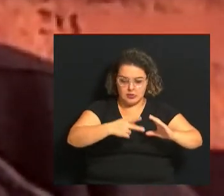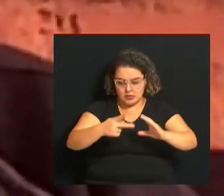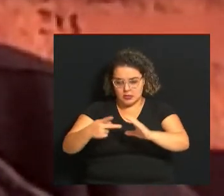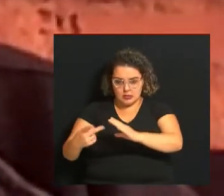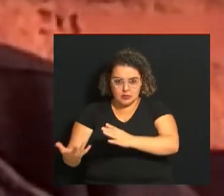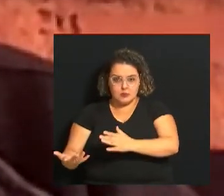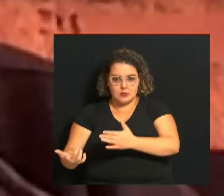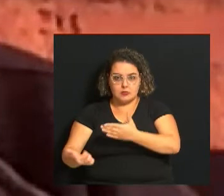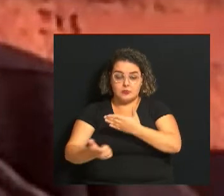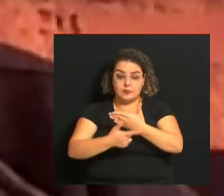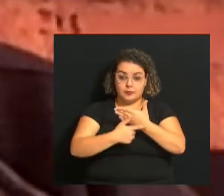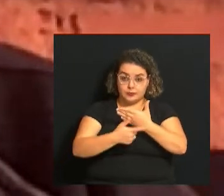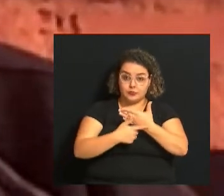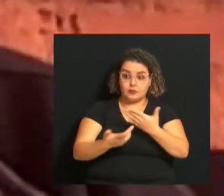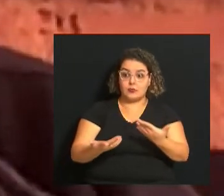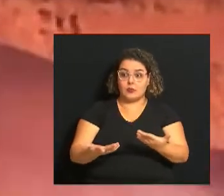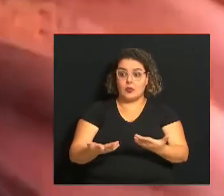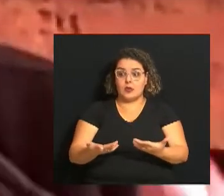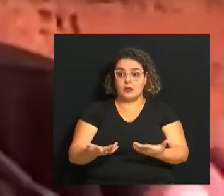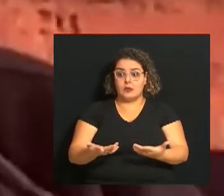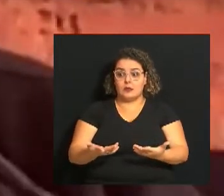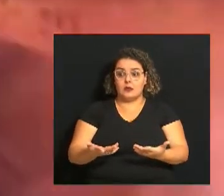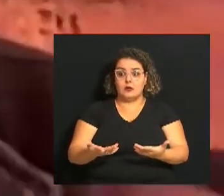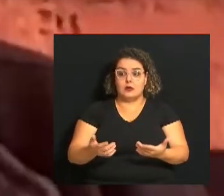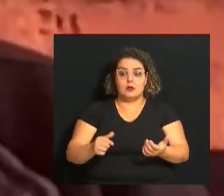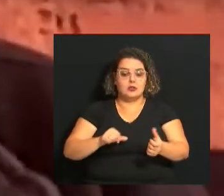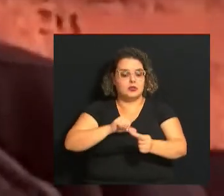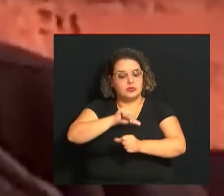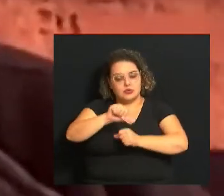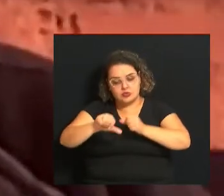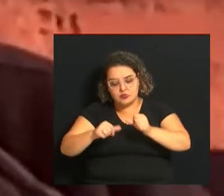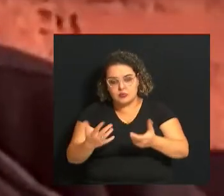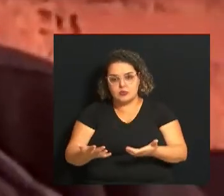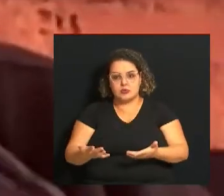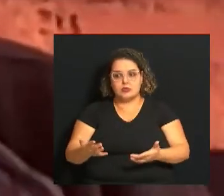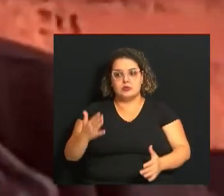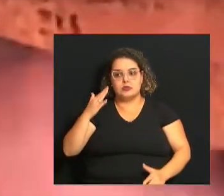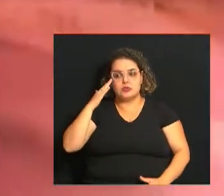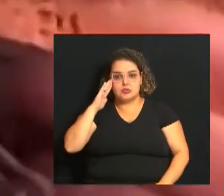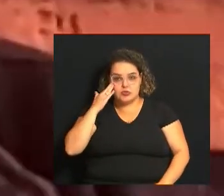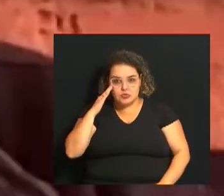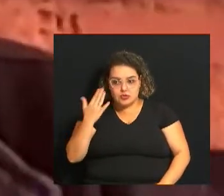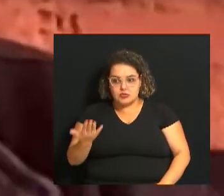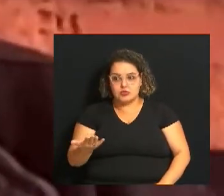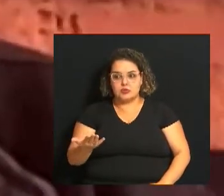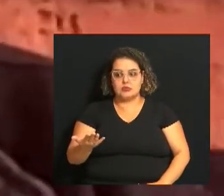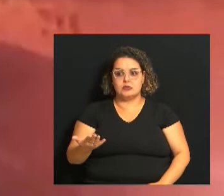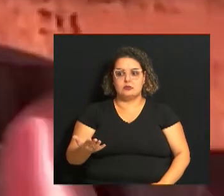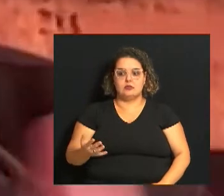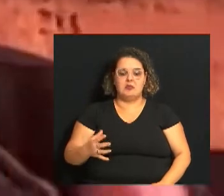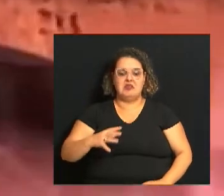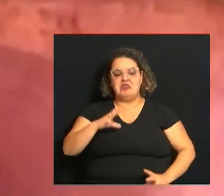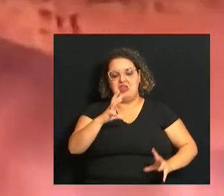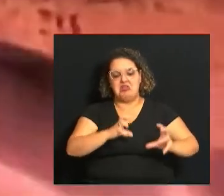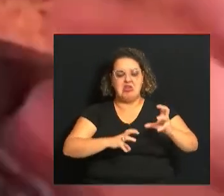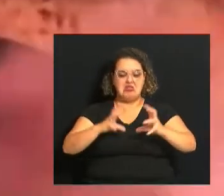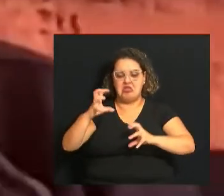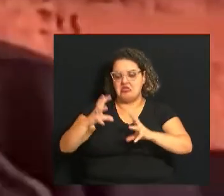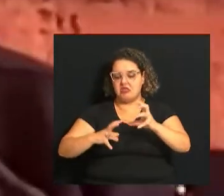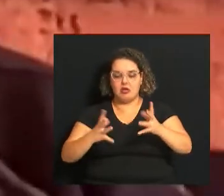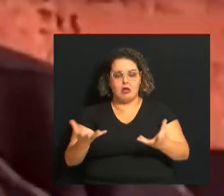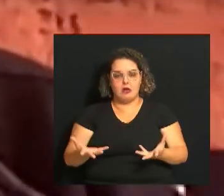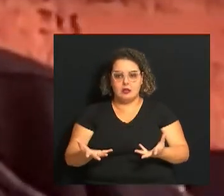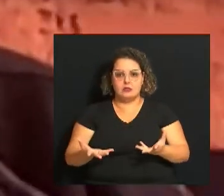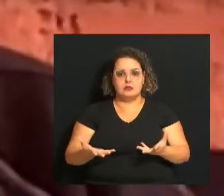papel vamos dizer assim, de reformulação. Primeiro, de entendimento, e em vez de cair na briga, né, de tratar dos